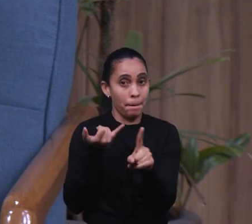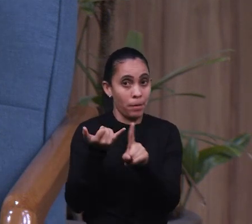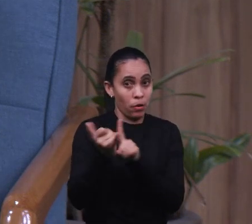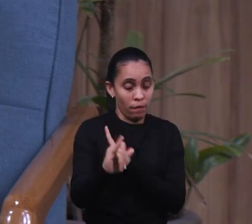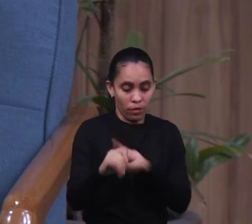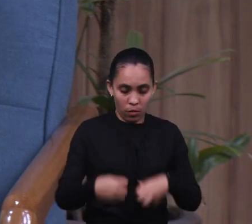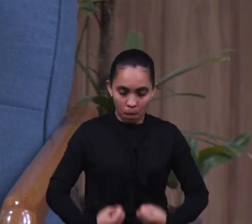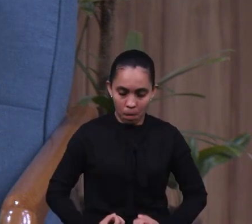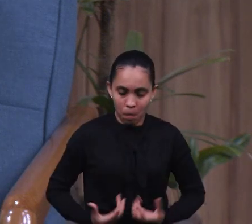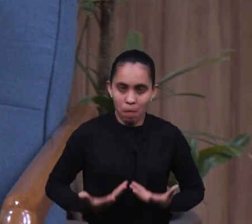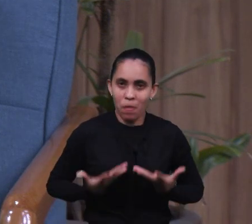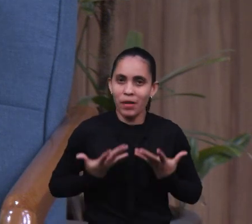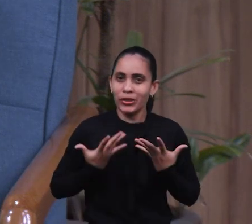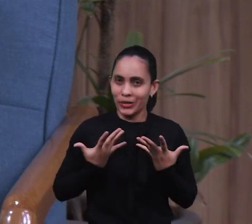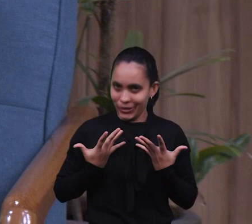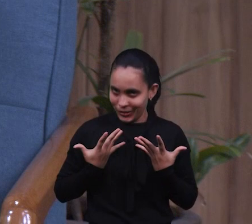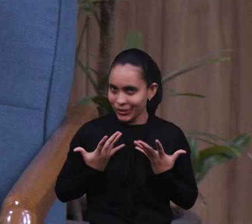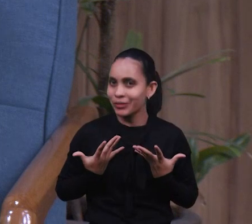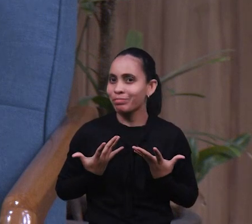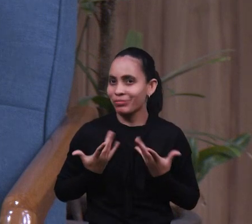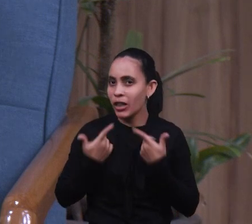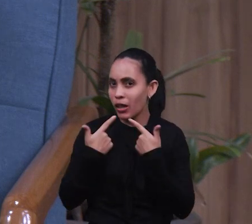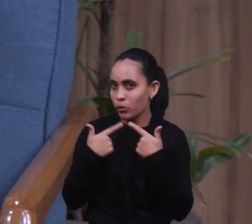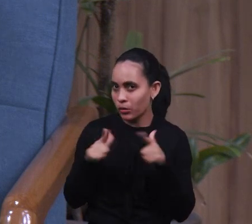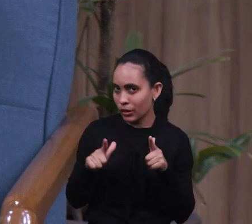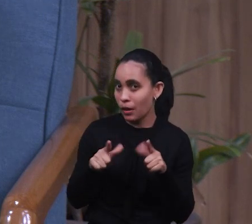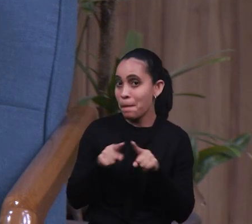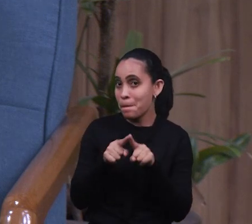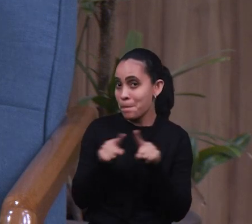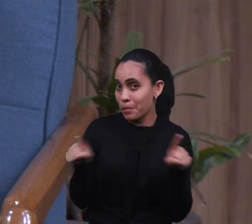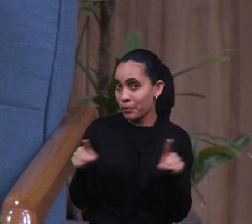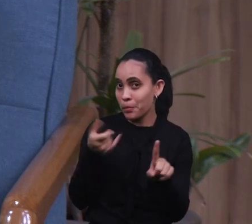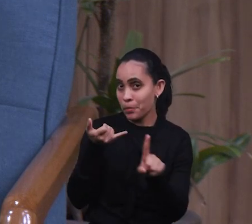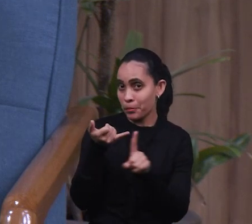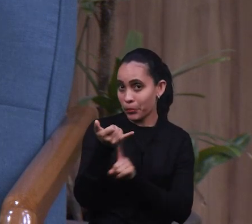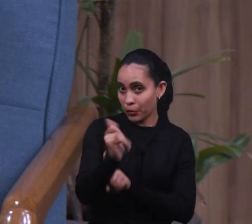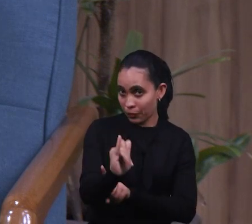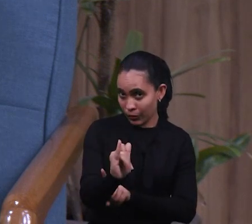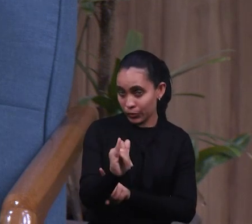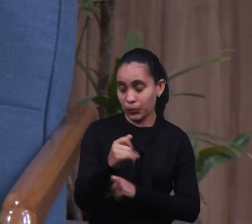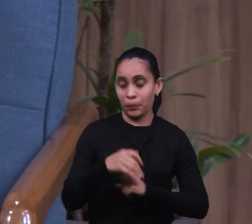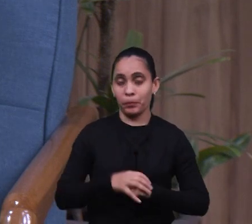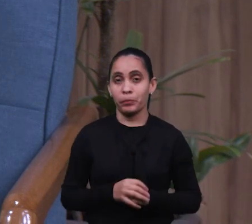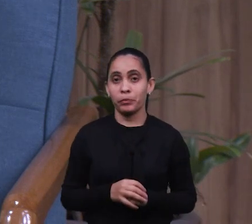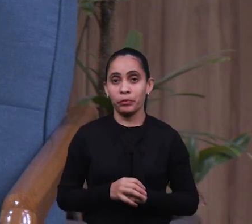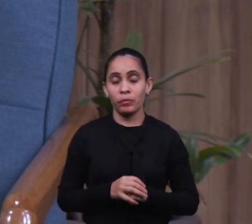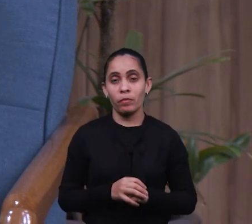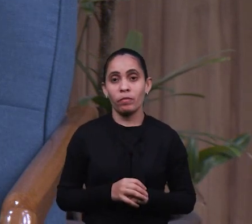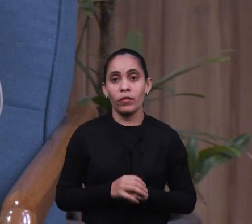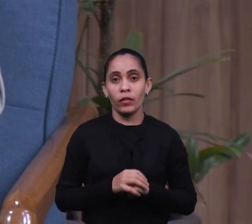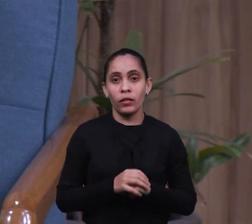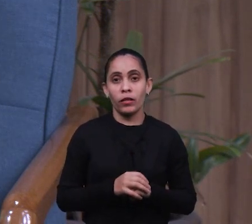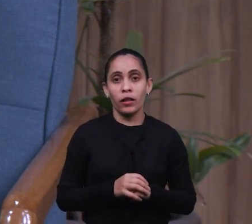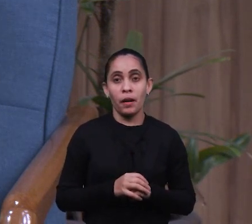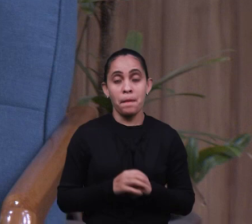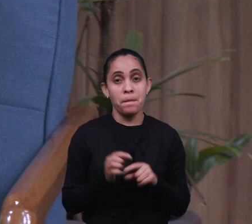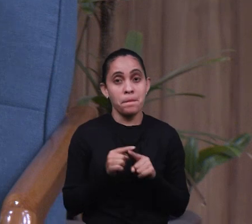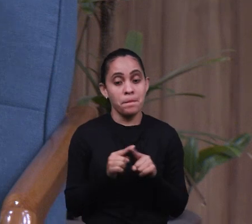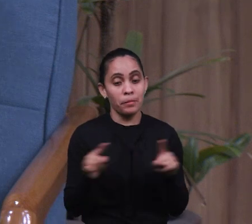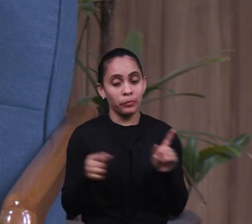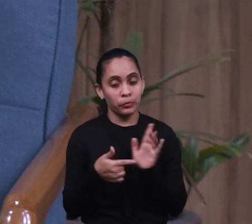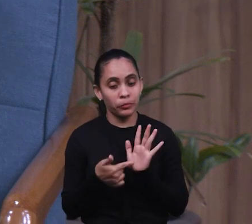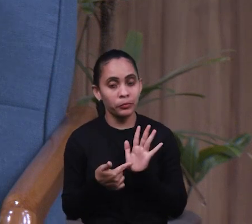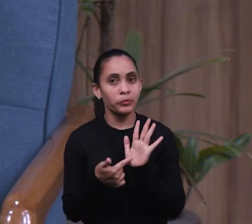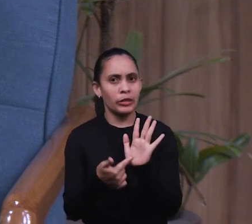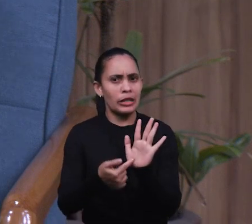linguagem, profundamente profético no seu conteúdo e que apresenta o tempo inteiro, até